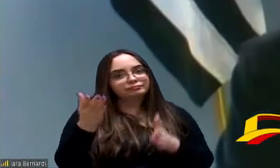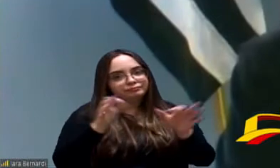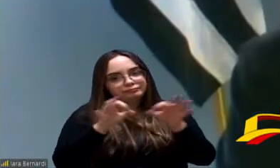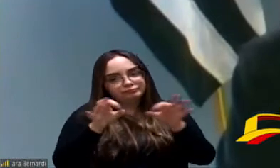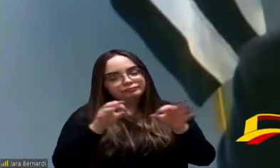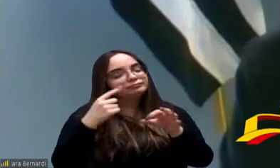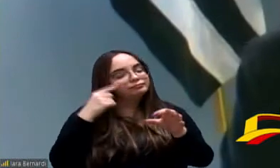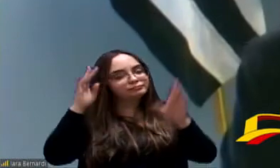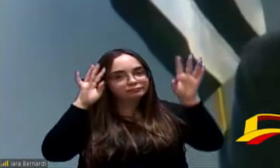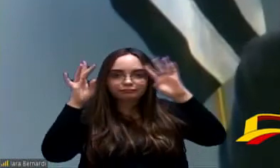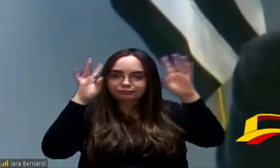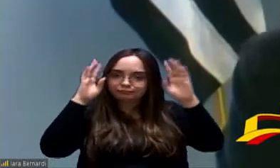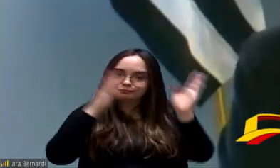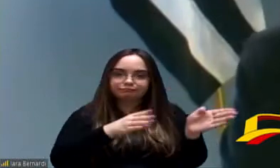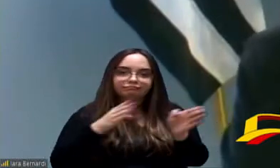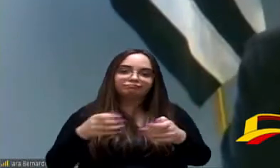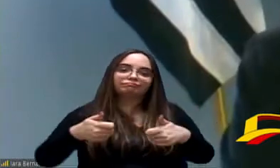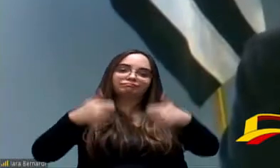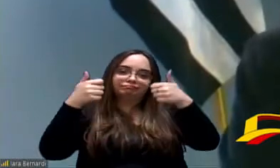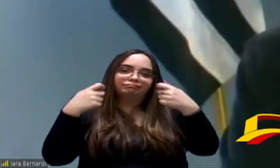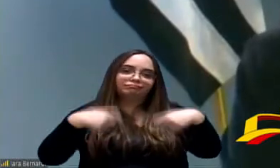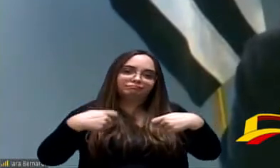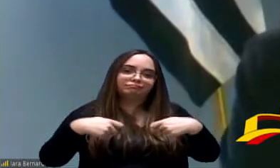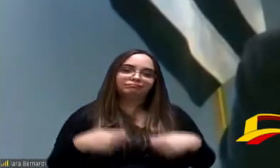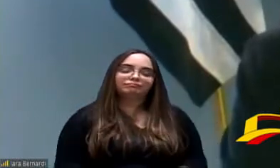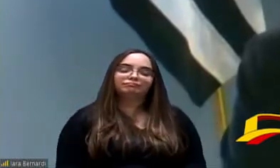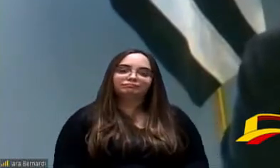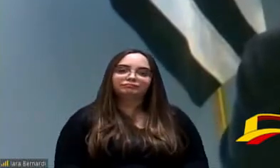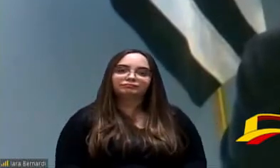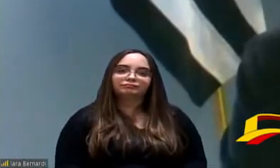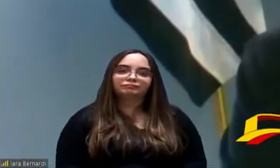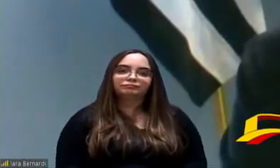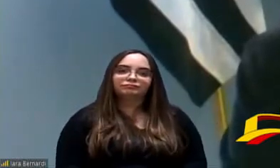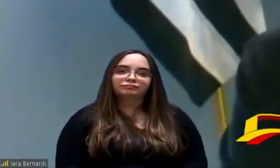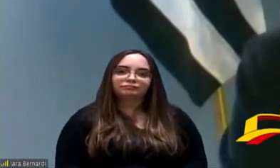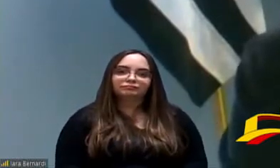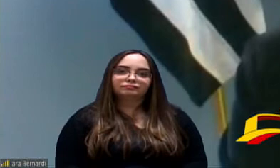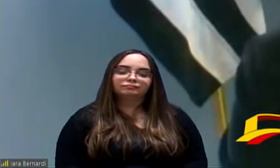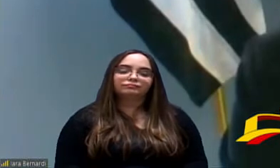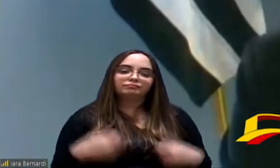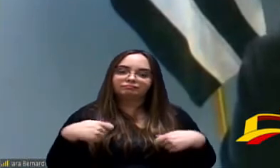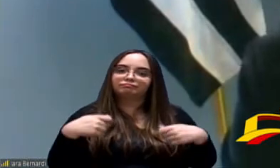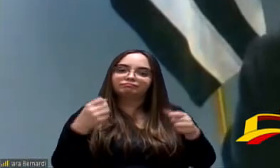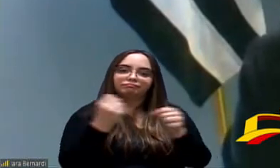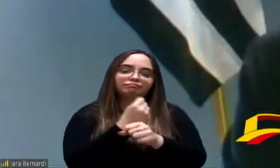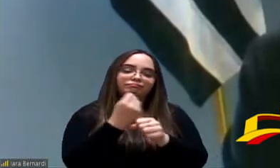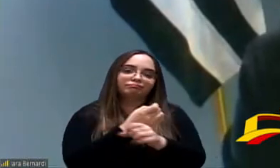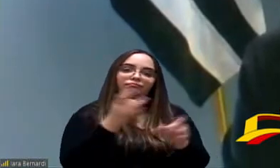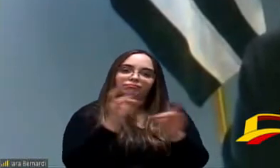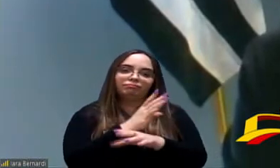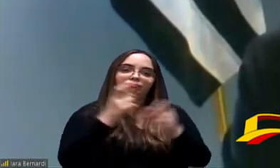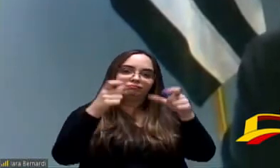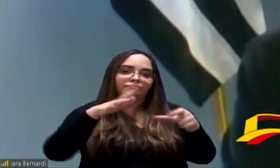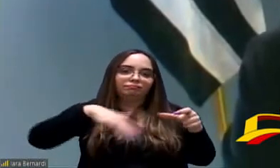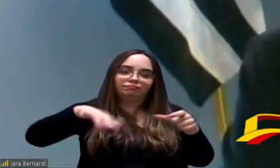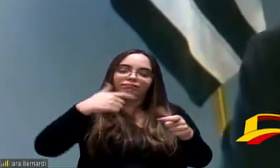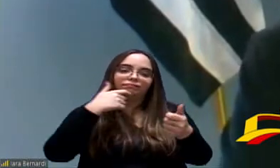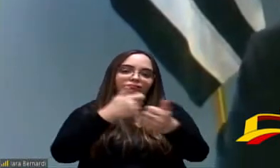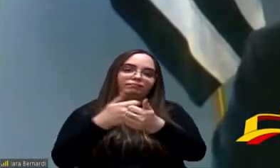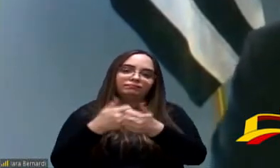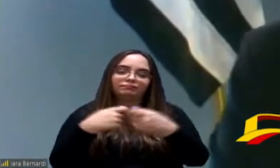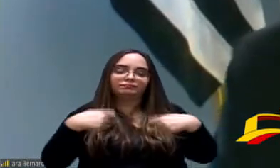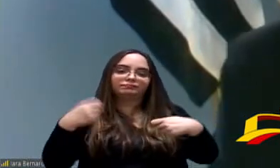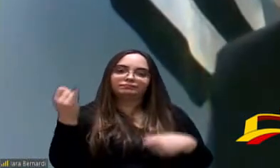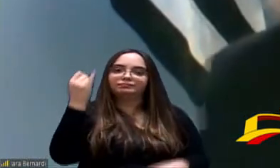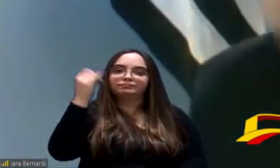refaça, reveja, traga a empresa de volta e termine aquela obra tão importante lá para a região do Central Park e Piazza de Roma.